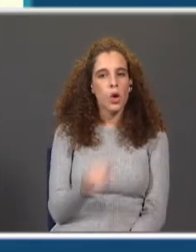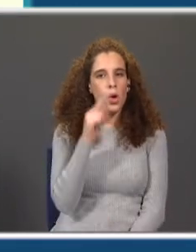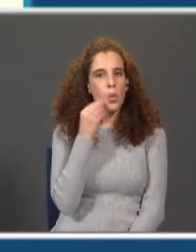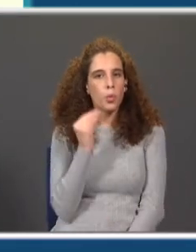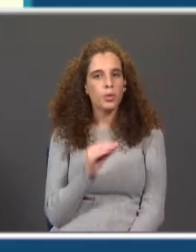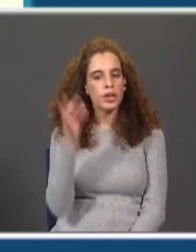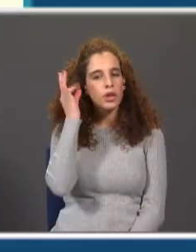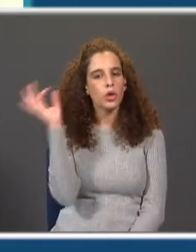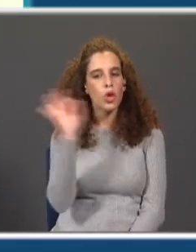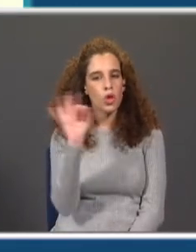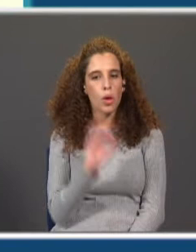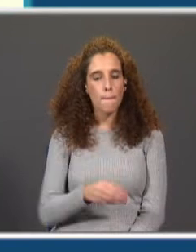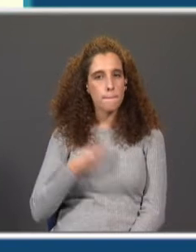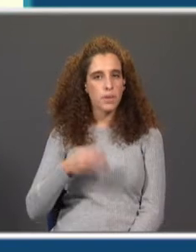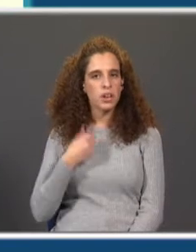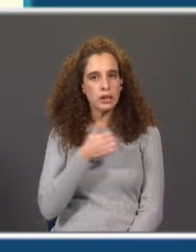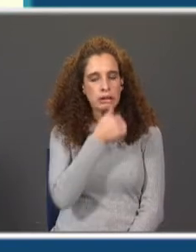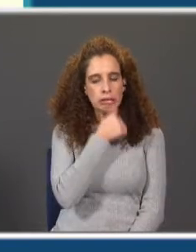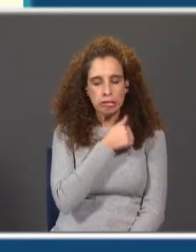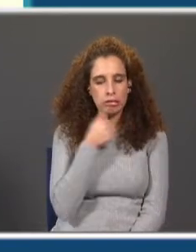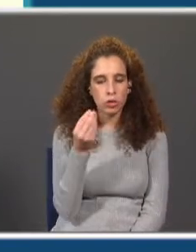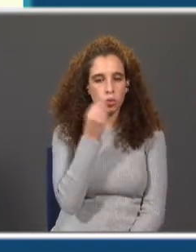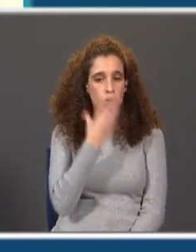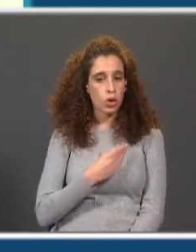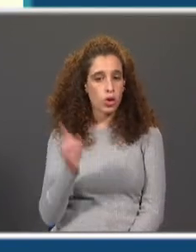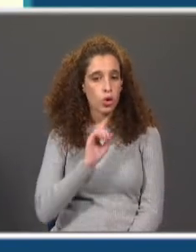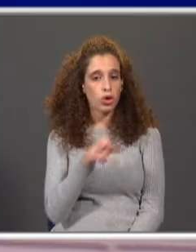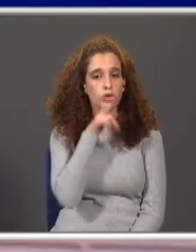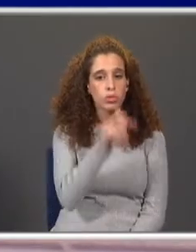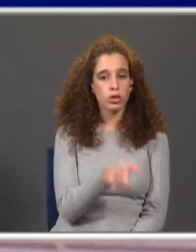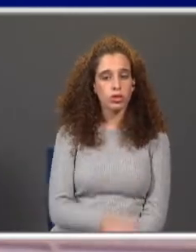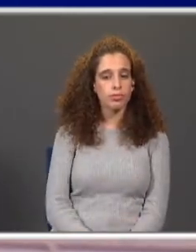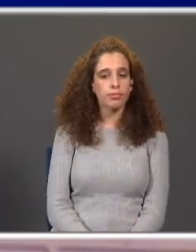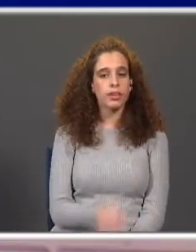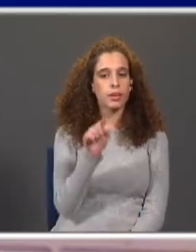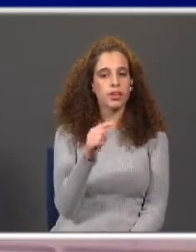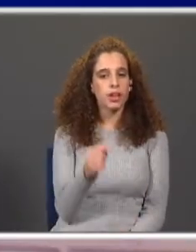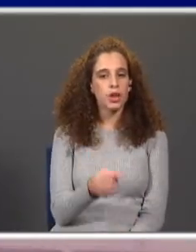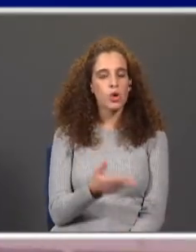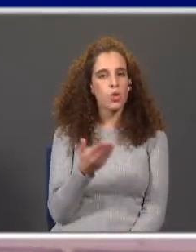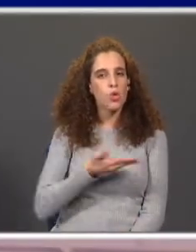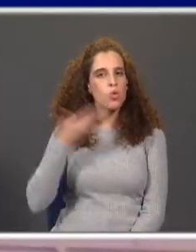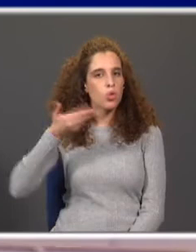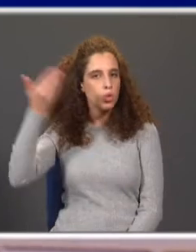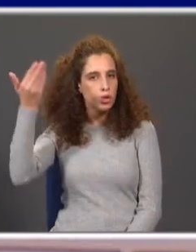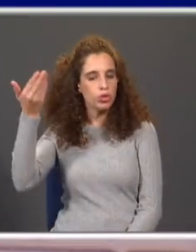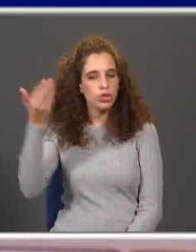preocupado com o sacrifício de comer aquilo de que não gosta, responde à voz da mãe. E temos aqui o elogio do subúrbio.